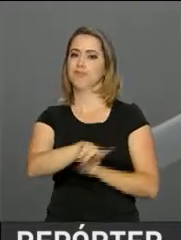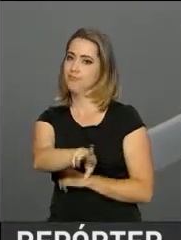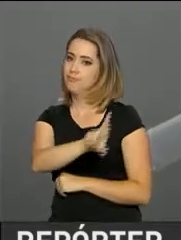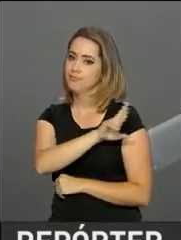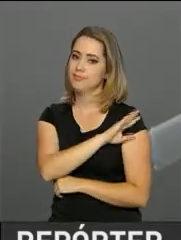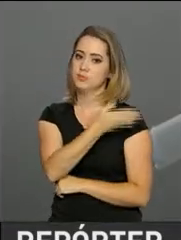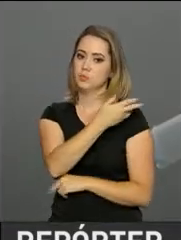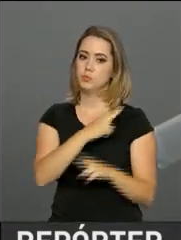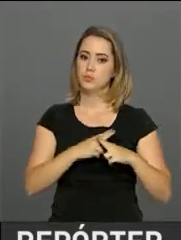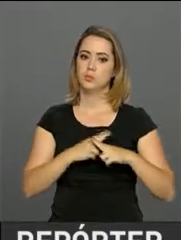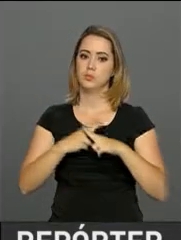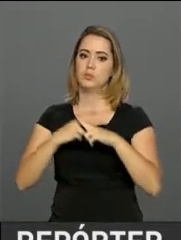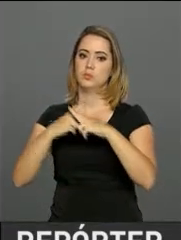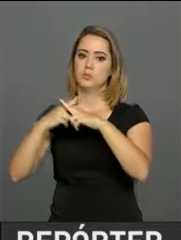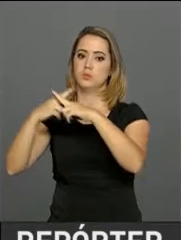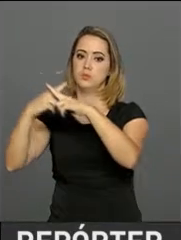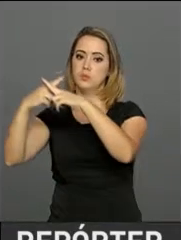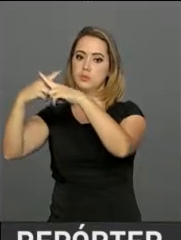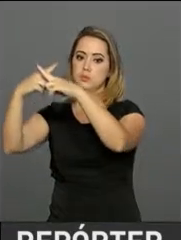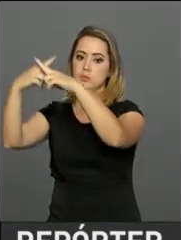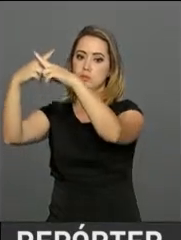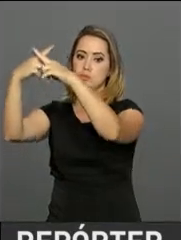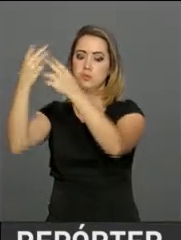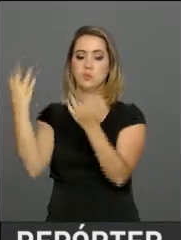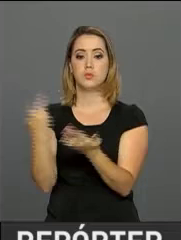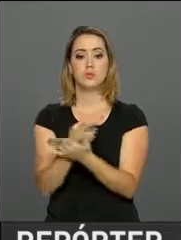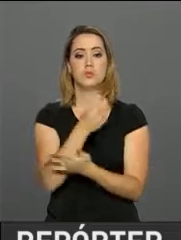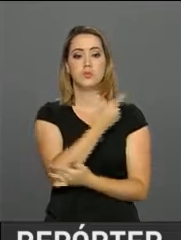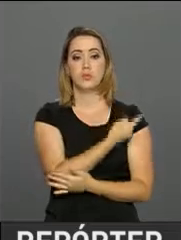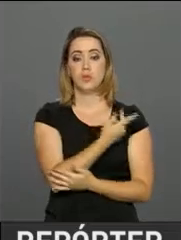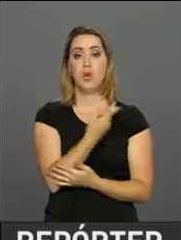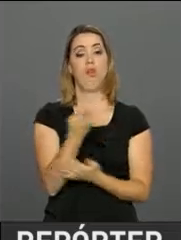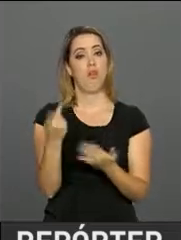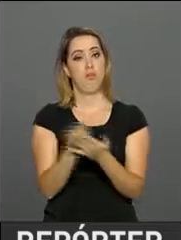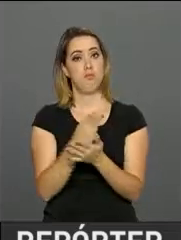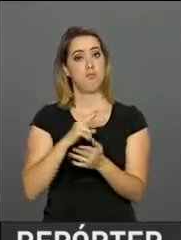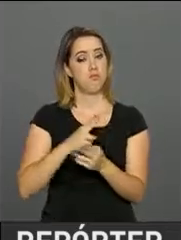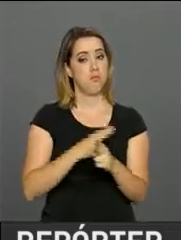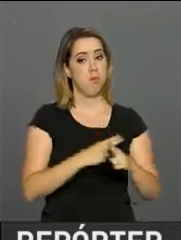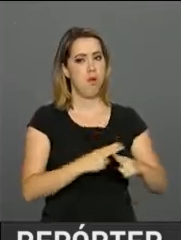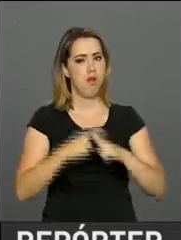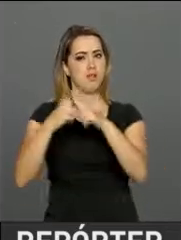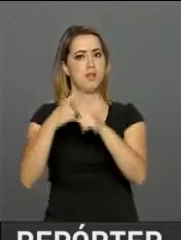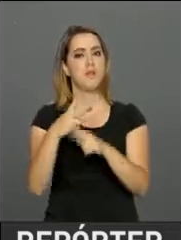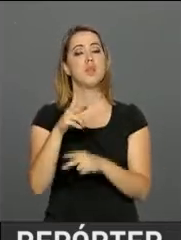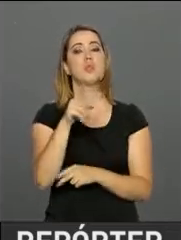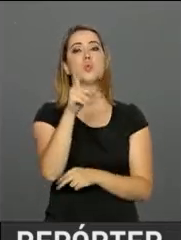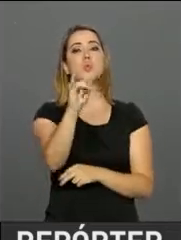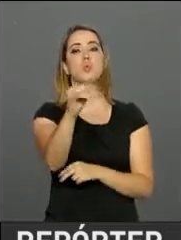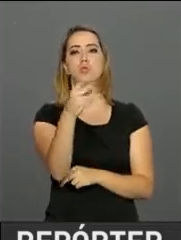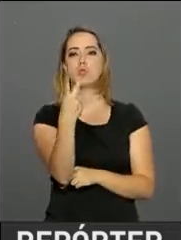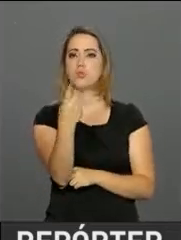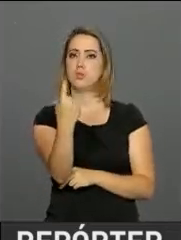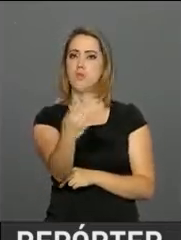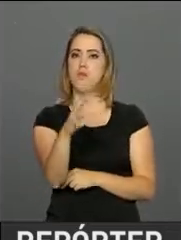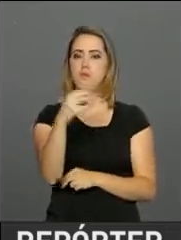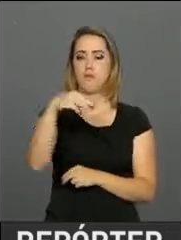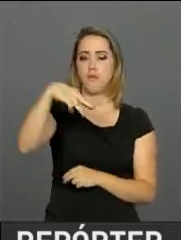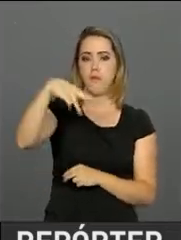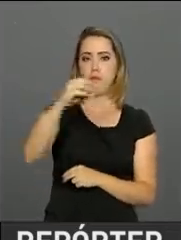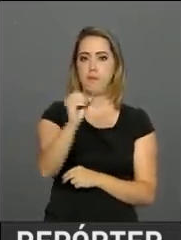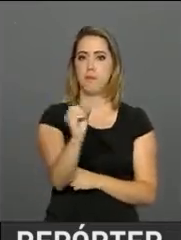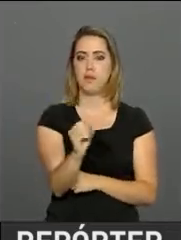de defesa e comunicações estratégicas que deve ser lançado no dia 21 de março na guiana francesa